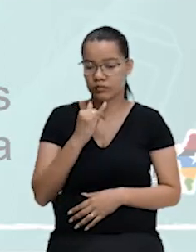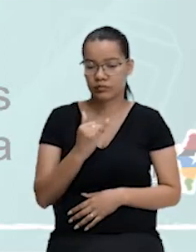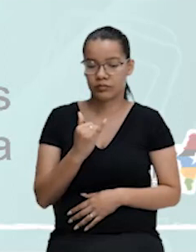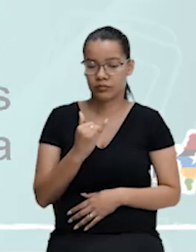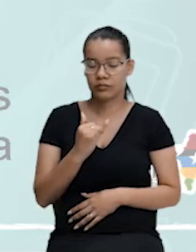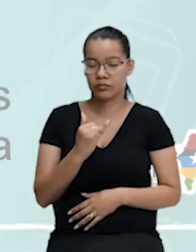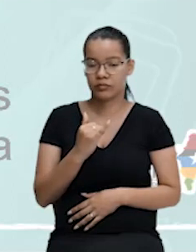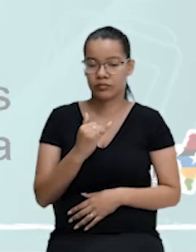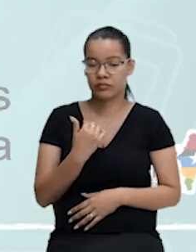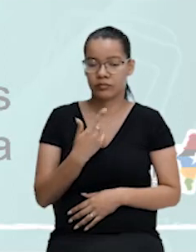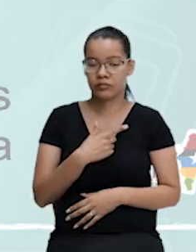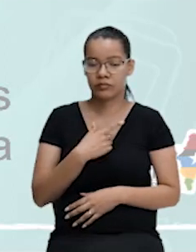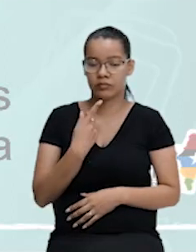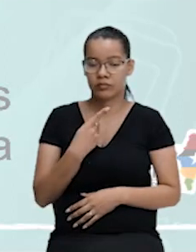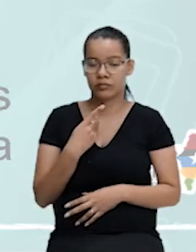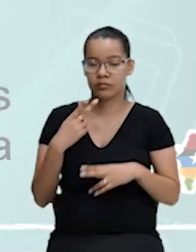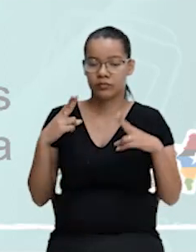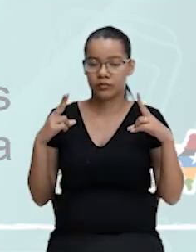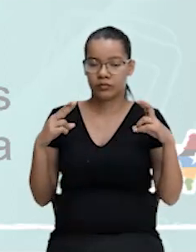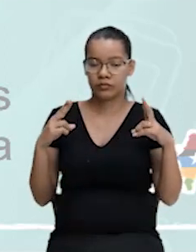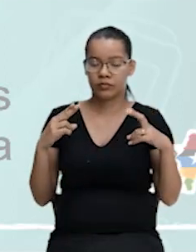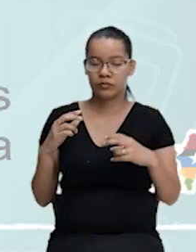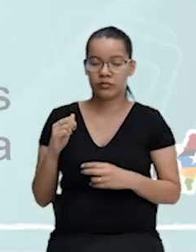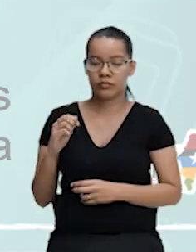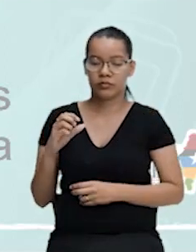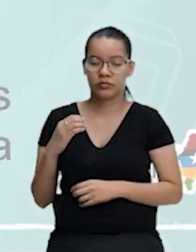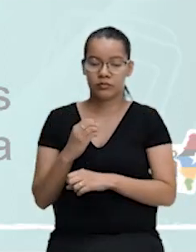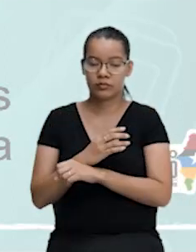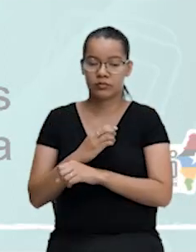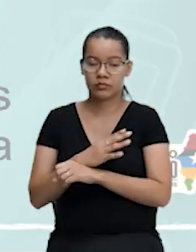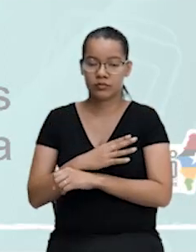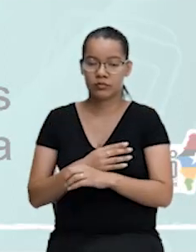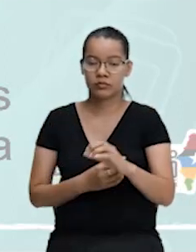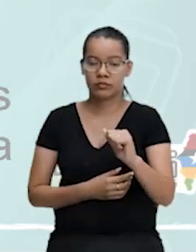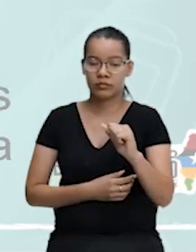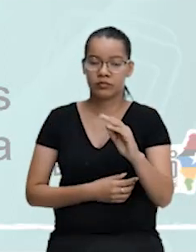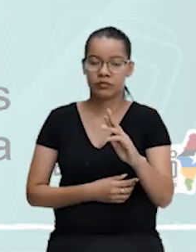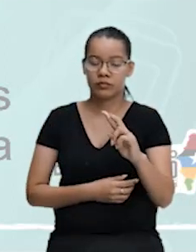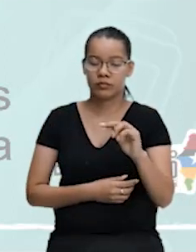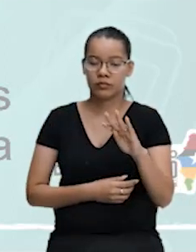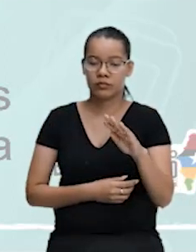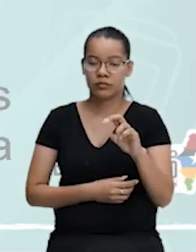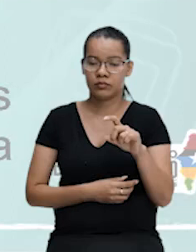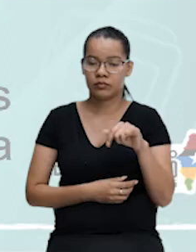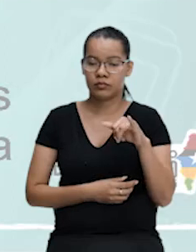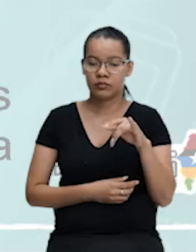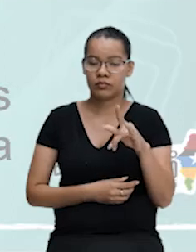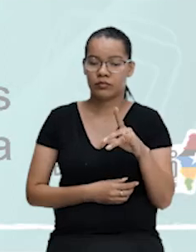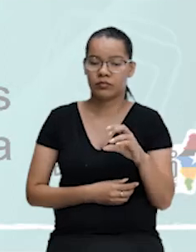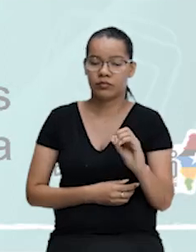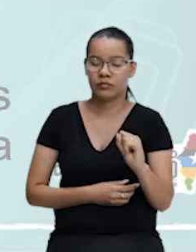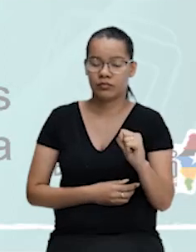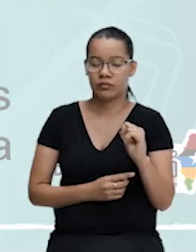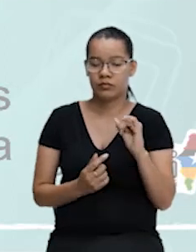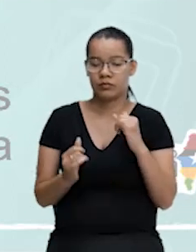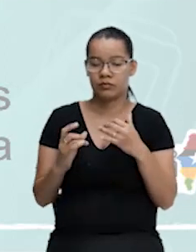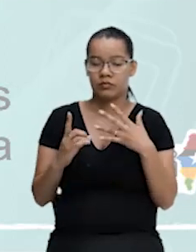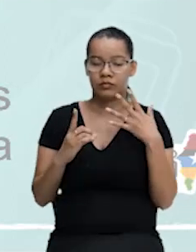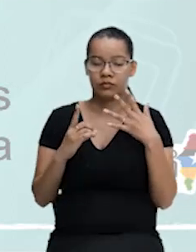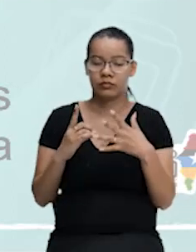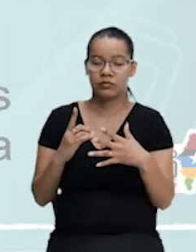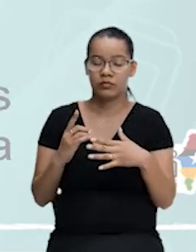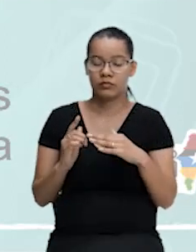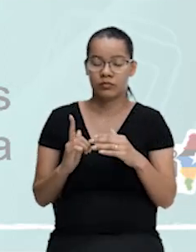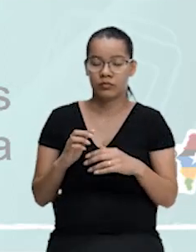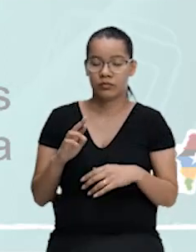graxos, estamos falando de ácidos carboxílicos. Para se determinar o grau de insaturação de um óleo,